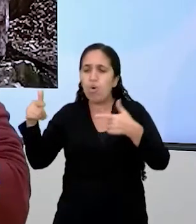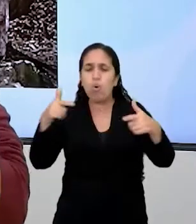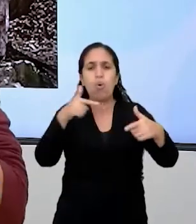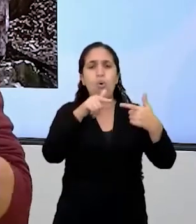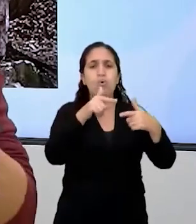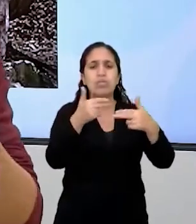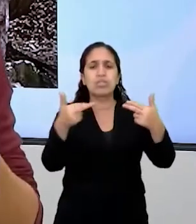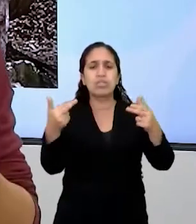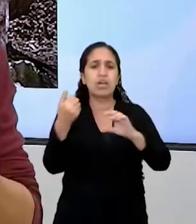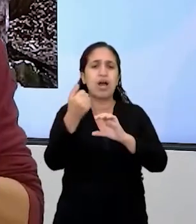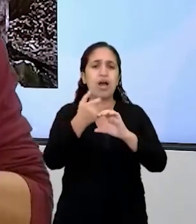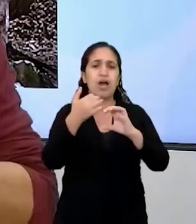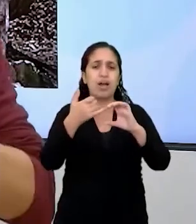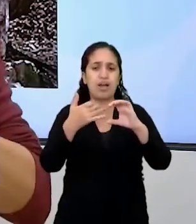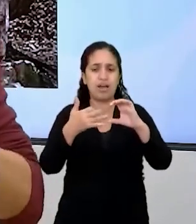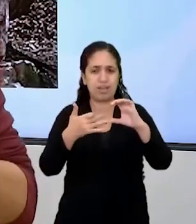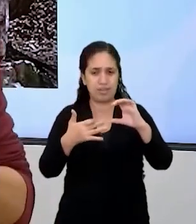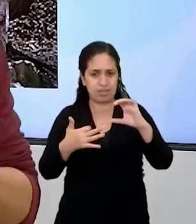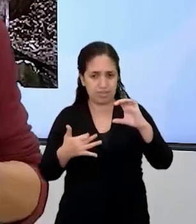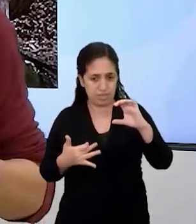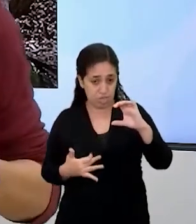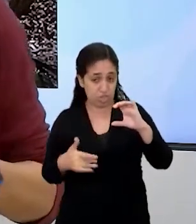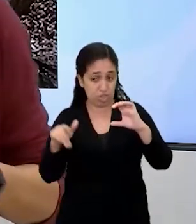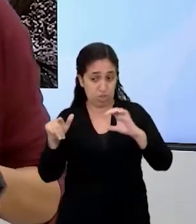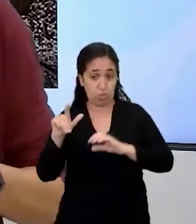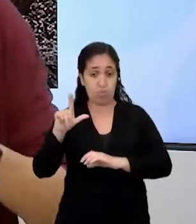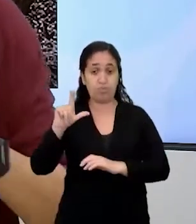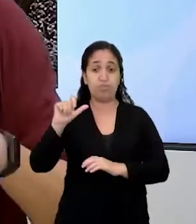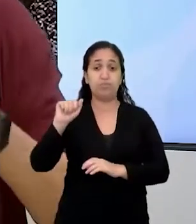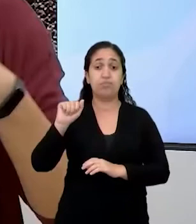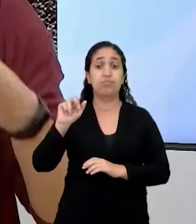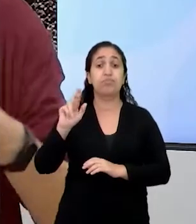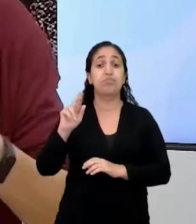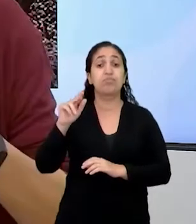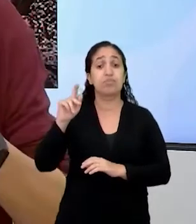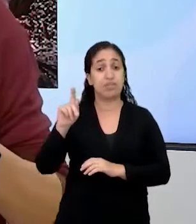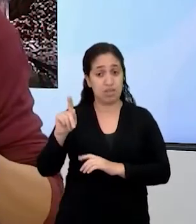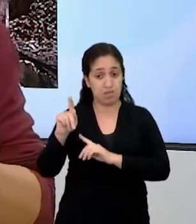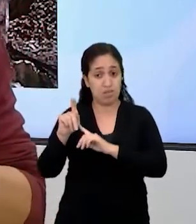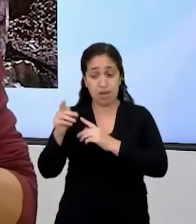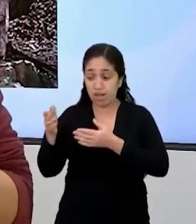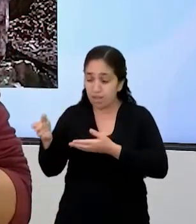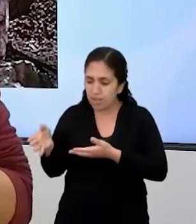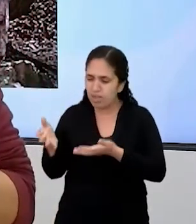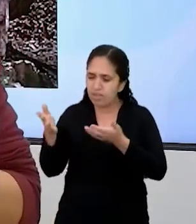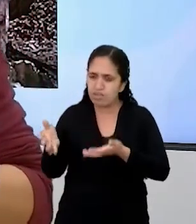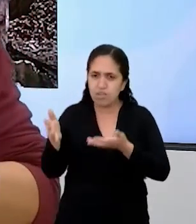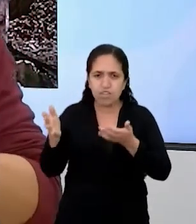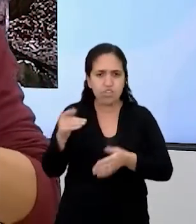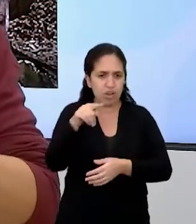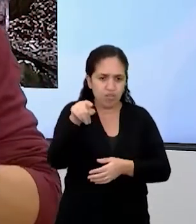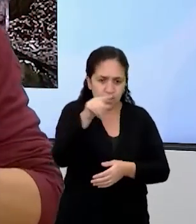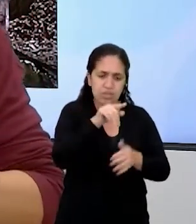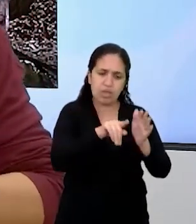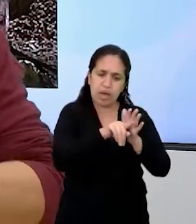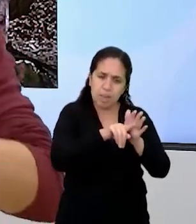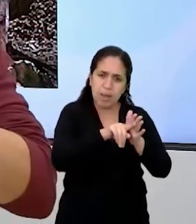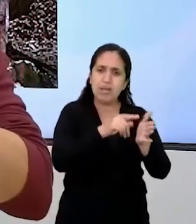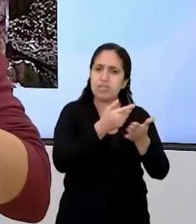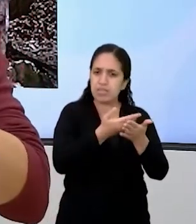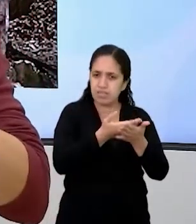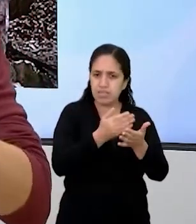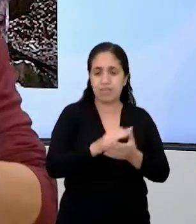identificação e características do LARP para que incentive aí vocês também a busca disso. É claro que eu